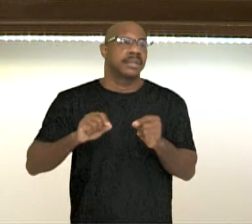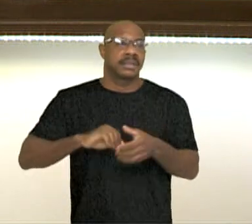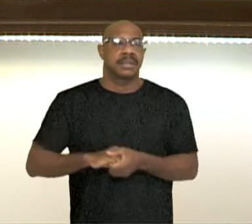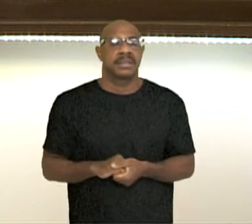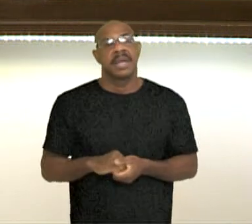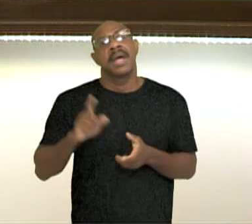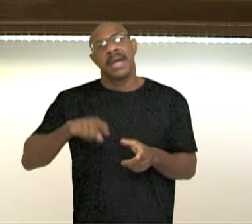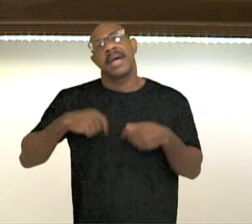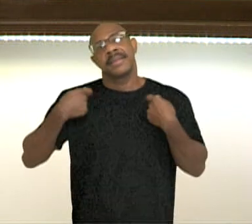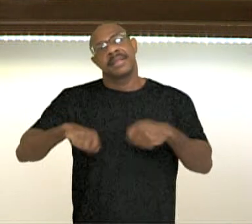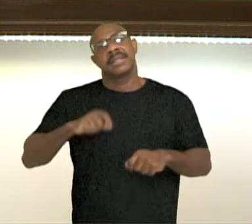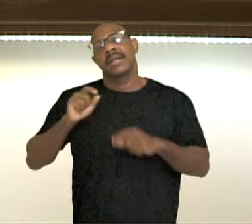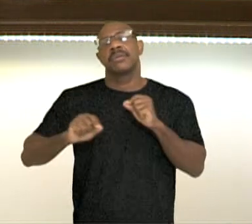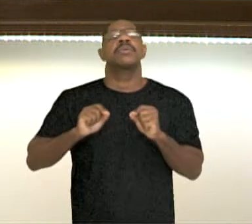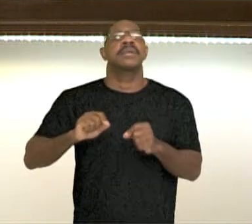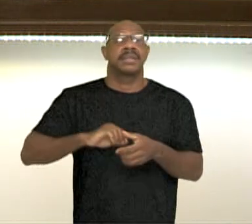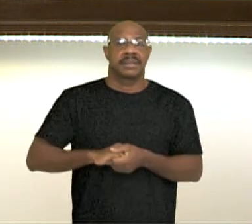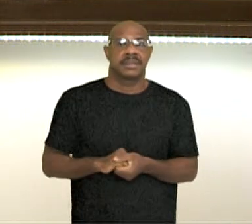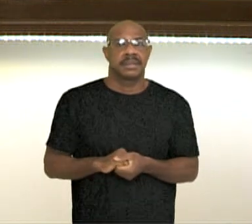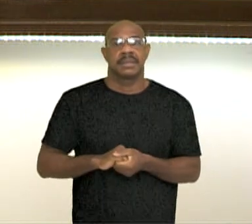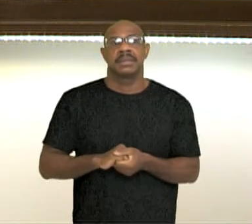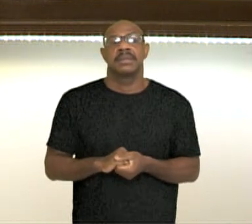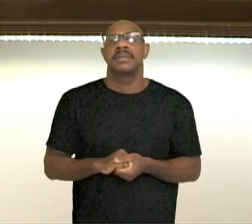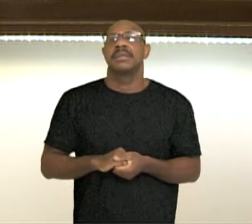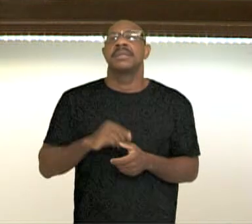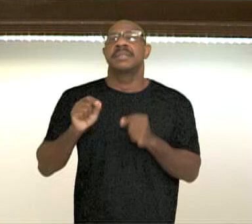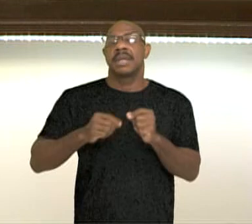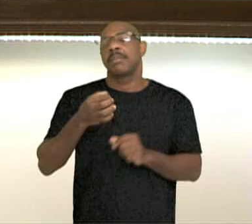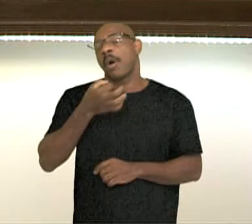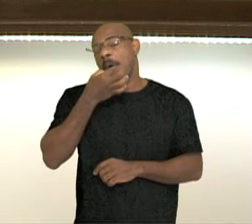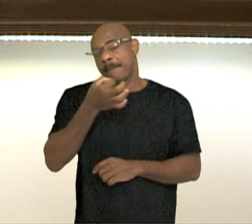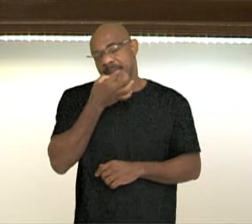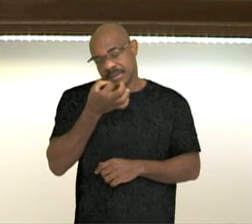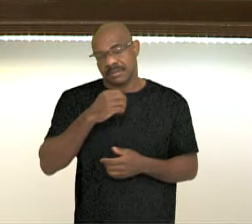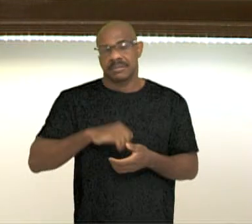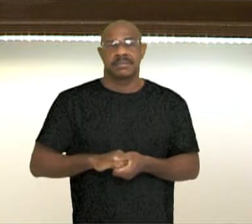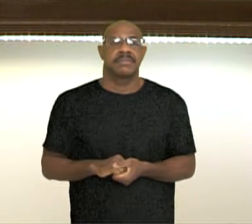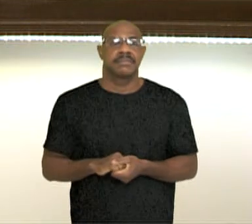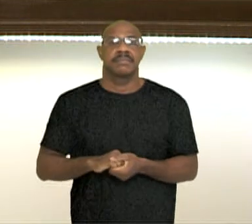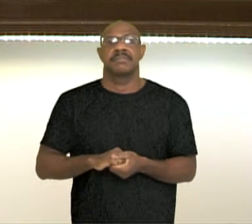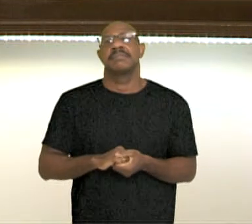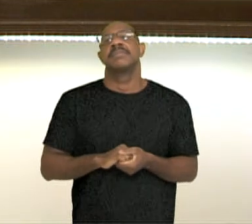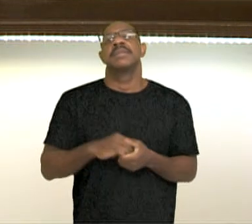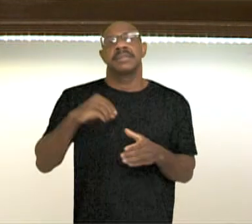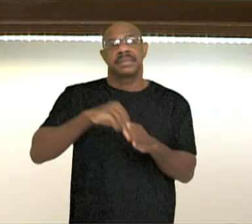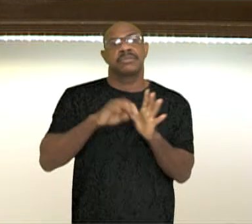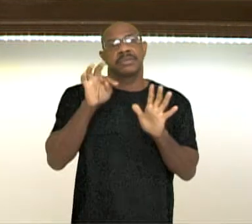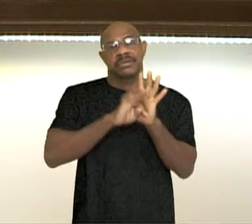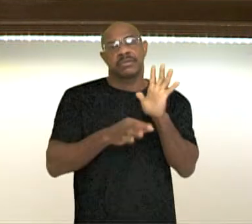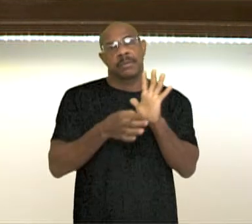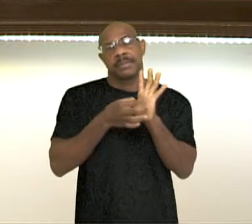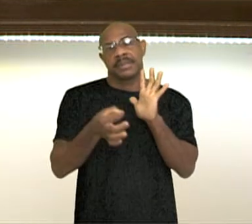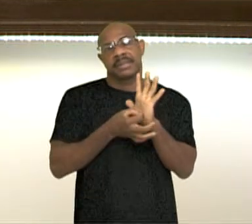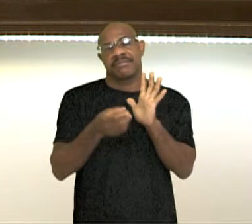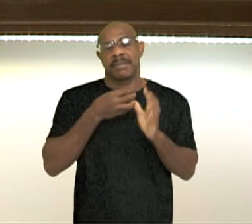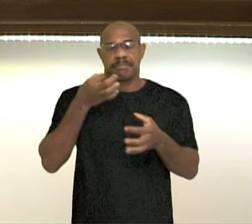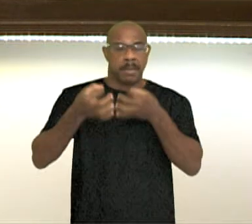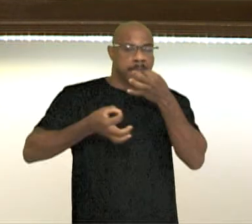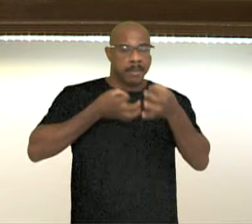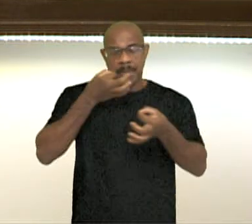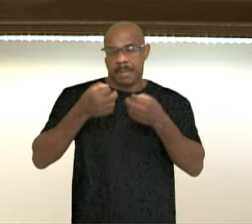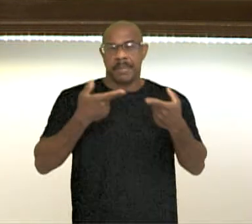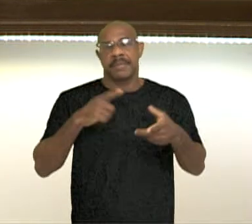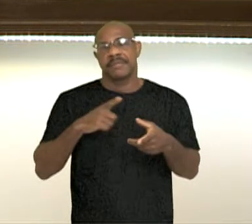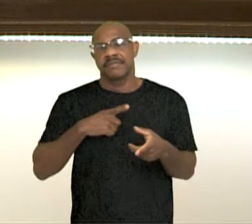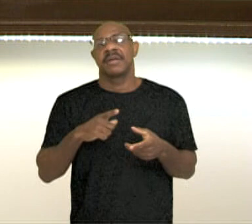é necessário ali dar uma opinião. No artigo de opinião, ele vai argumentar,